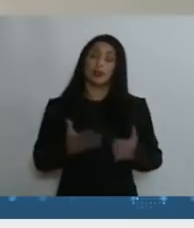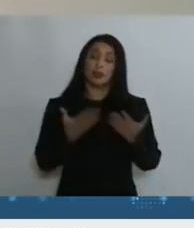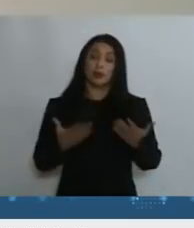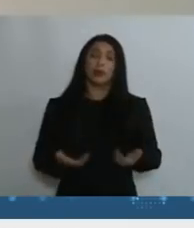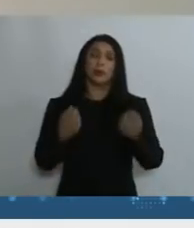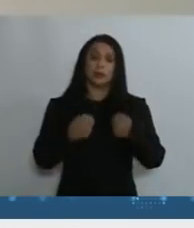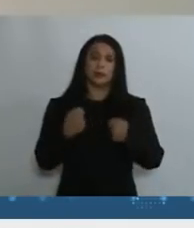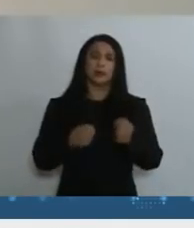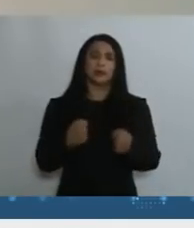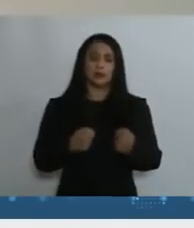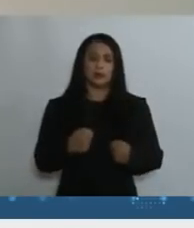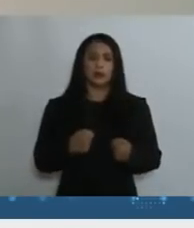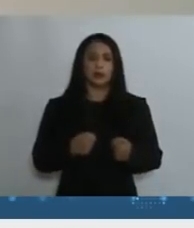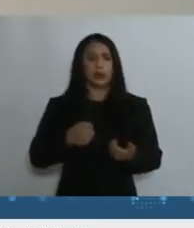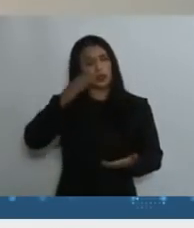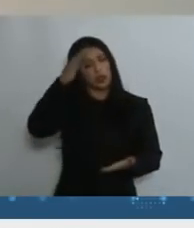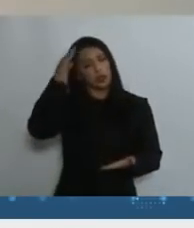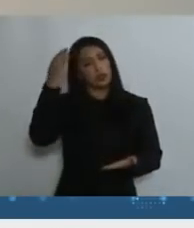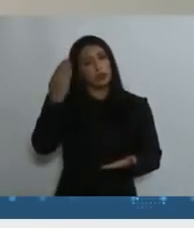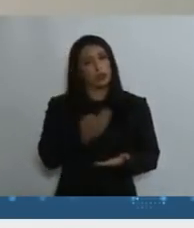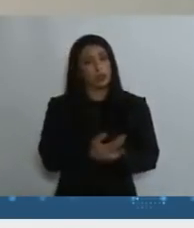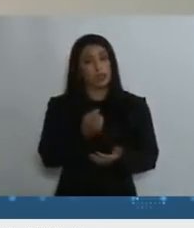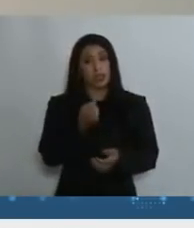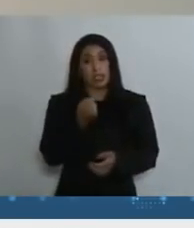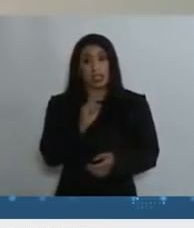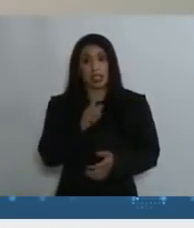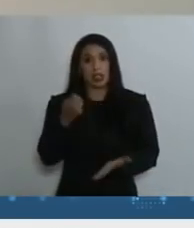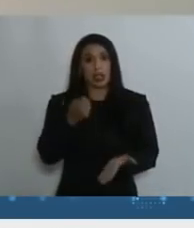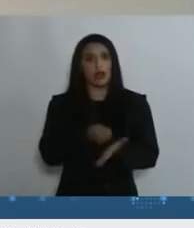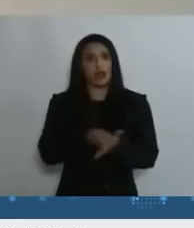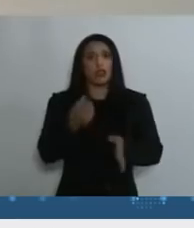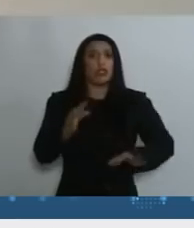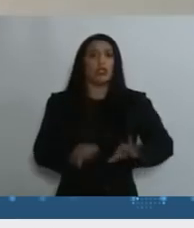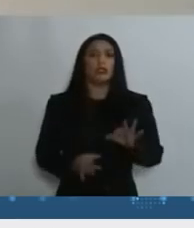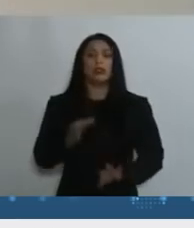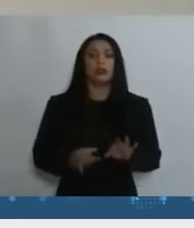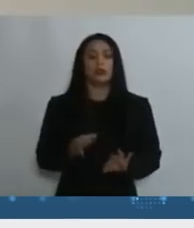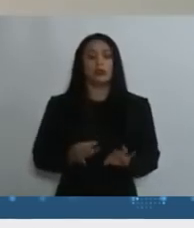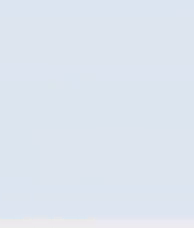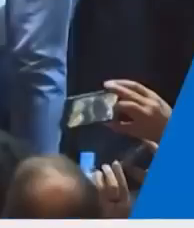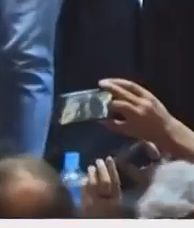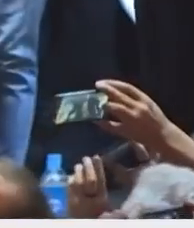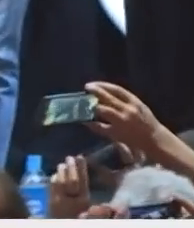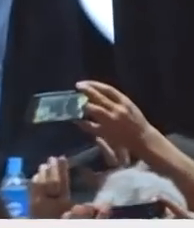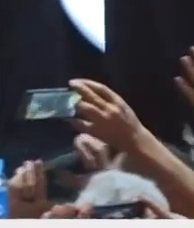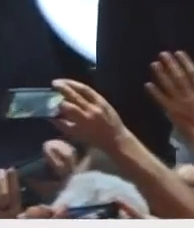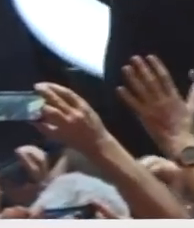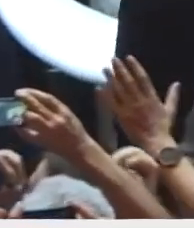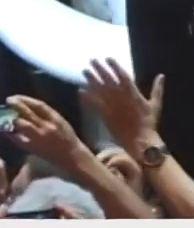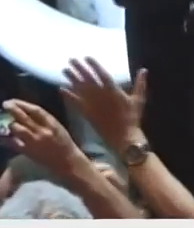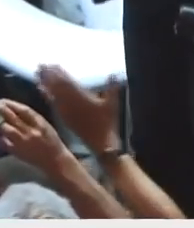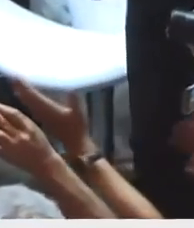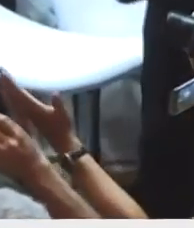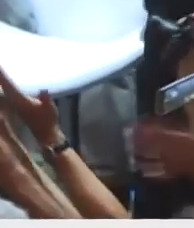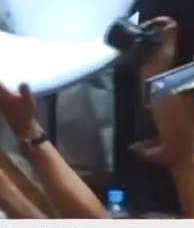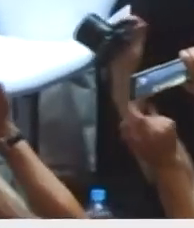pena e hendo álamos numa ditadura judicial ou ministerial da esse julgamento